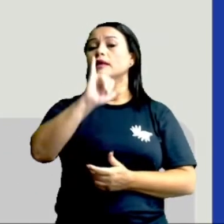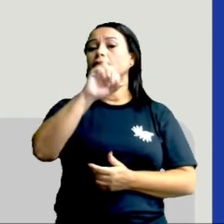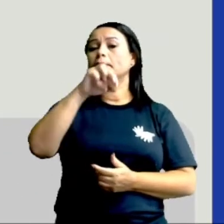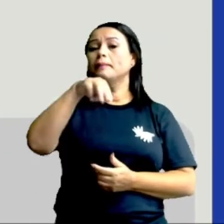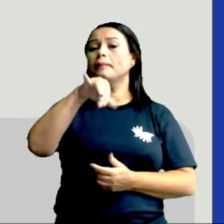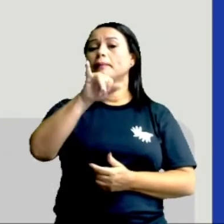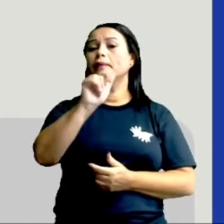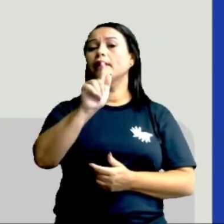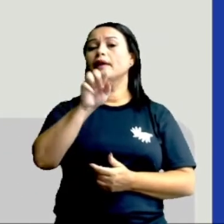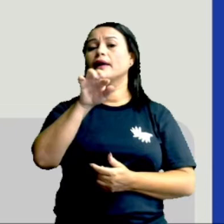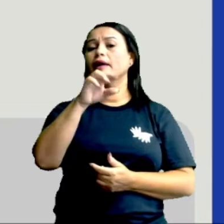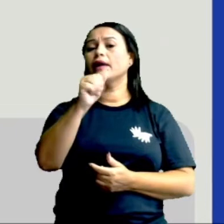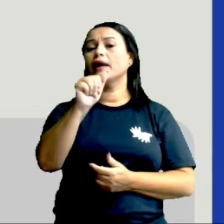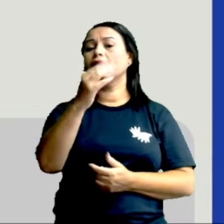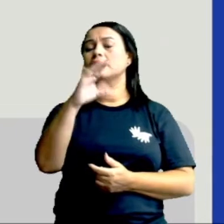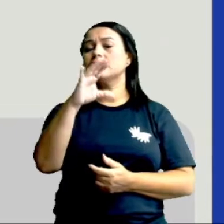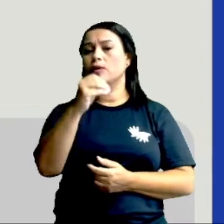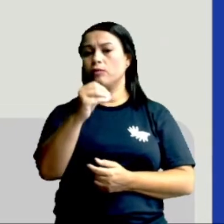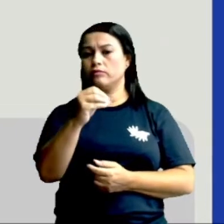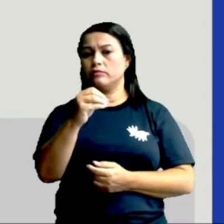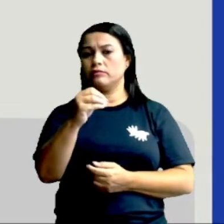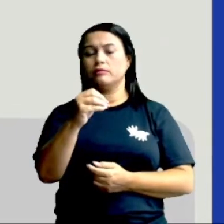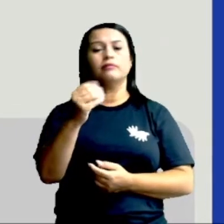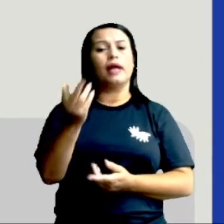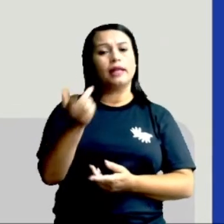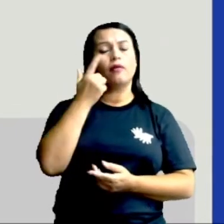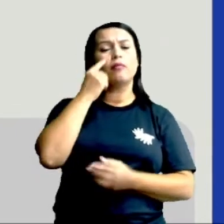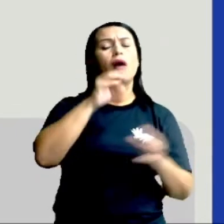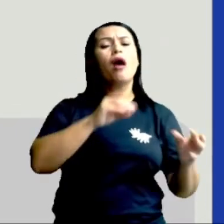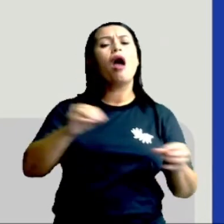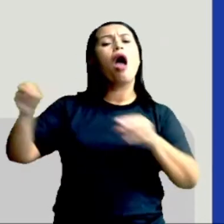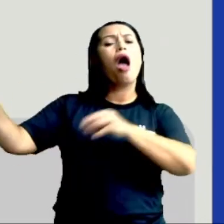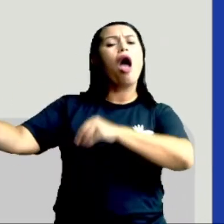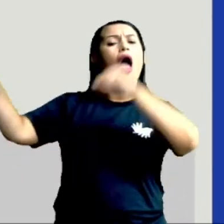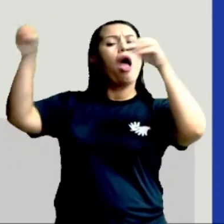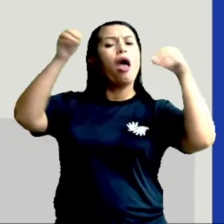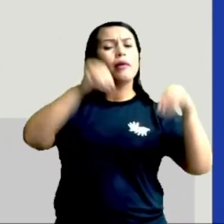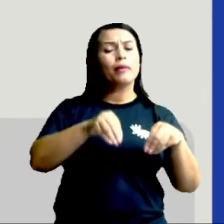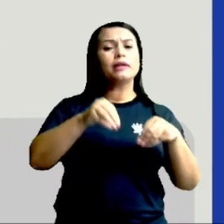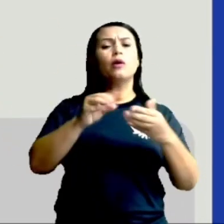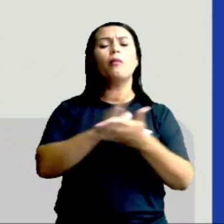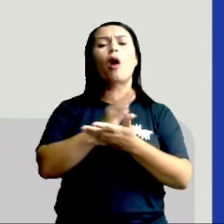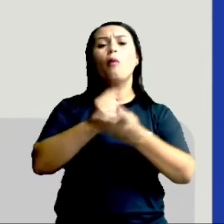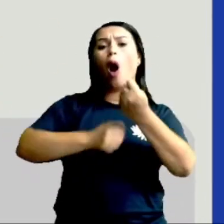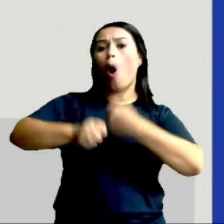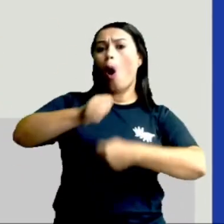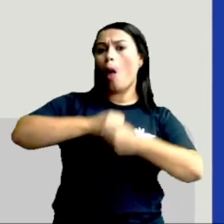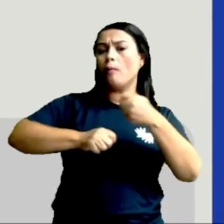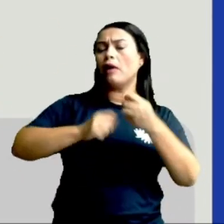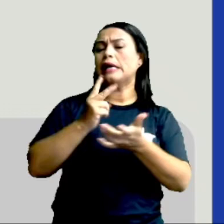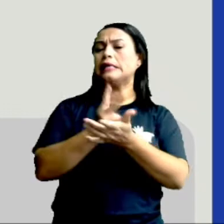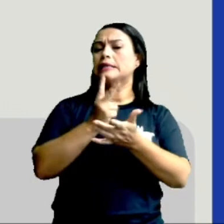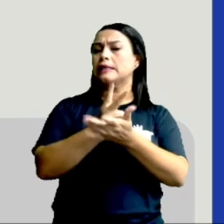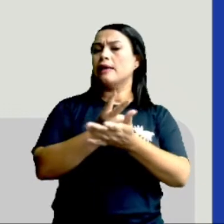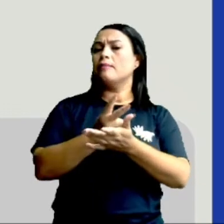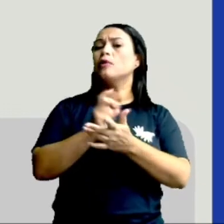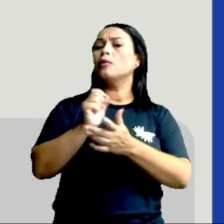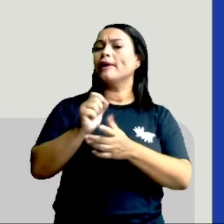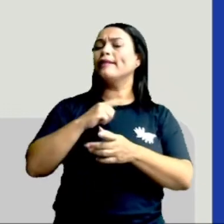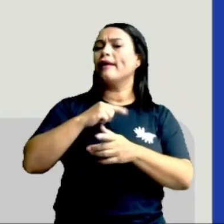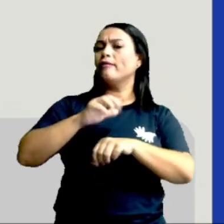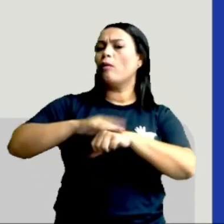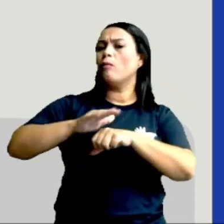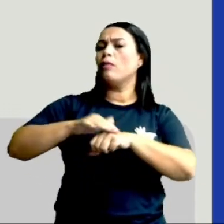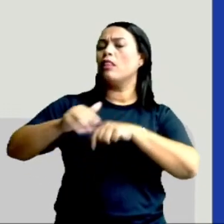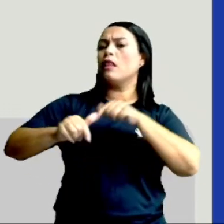Imigração. Para uma economia que sempre se assentou na exploração da força do trabalho escravo, a diminuição da